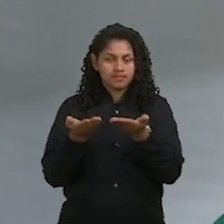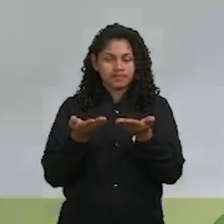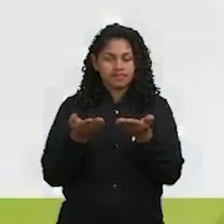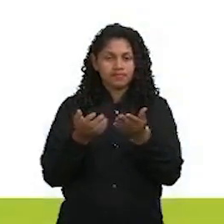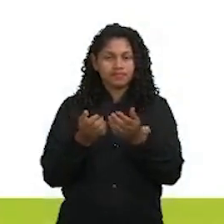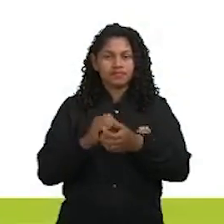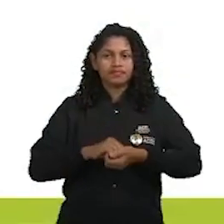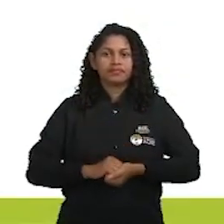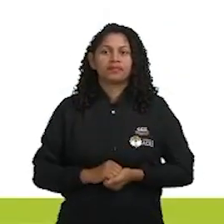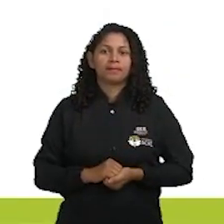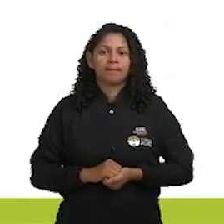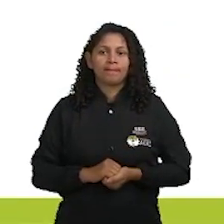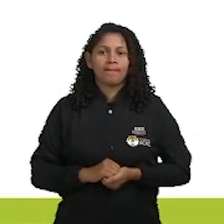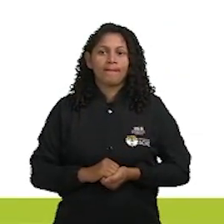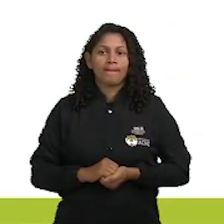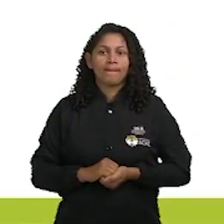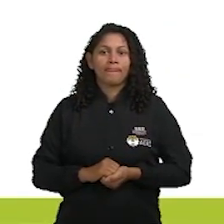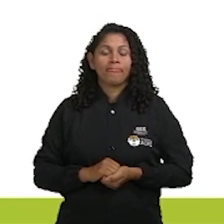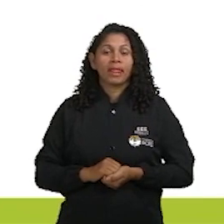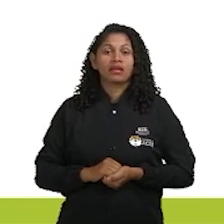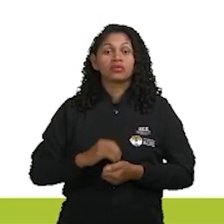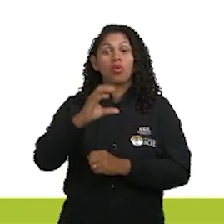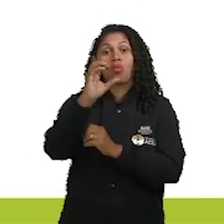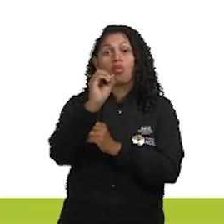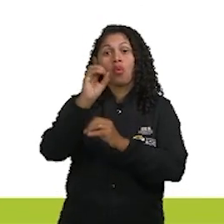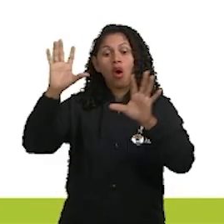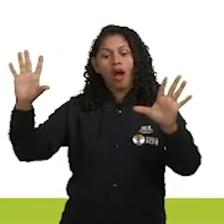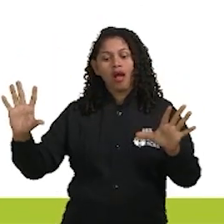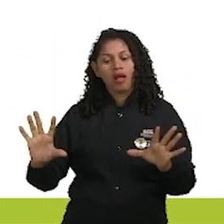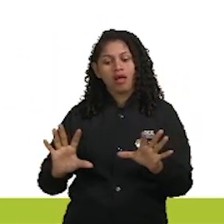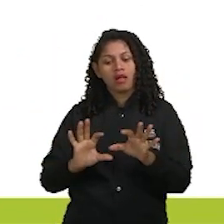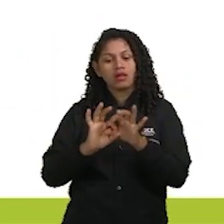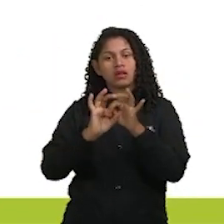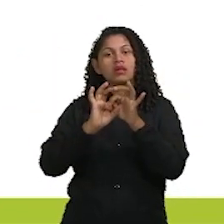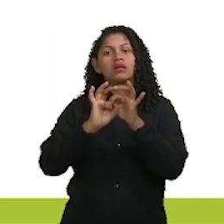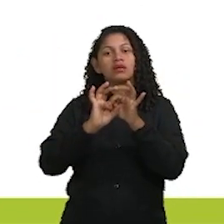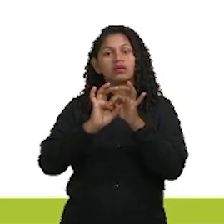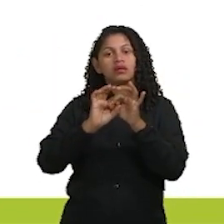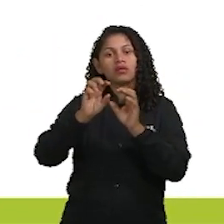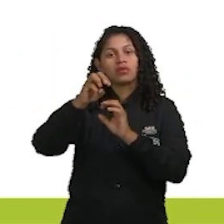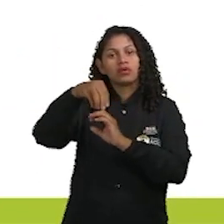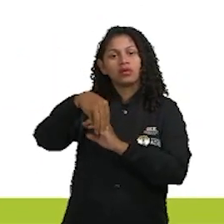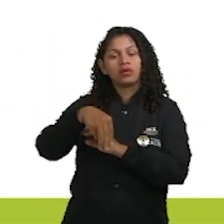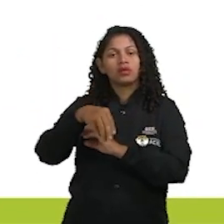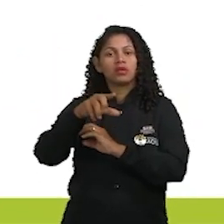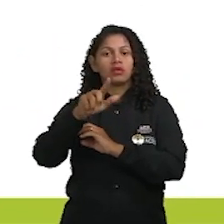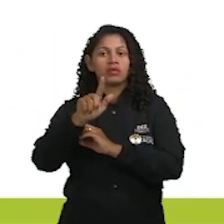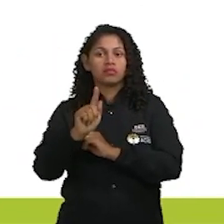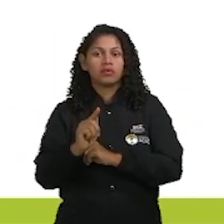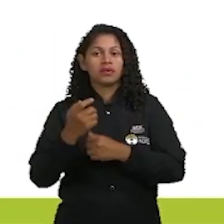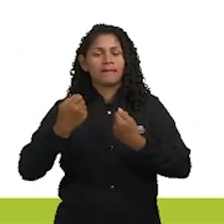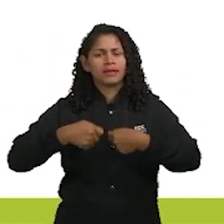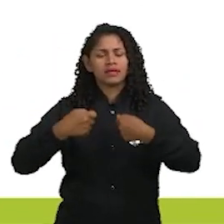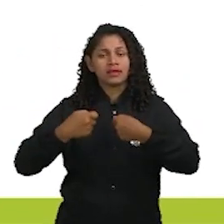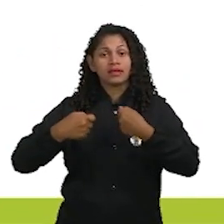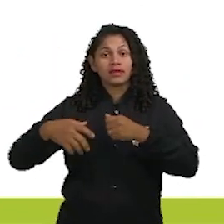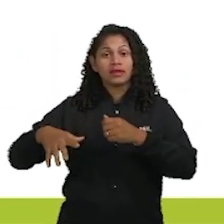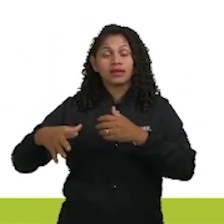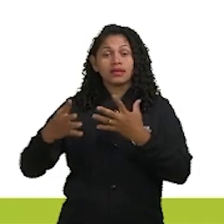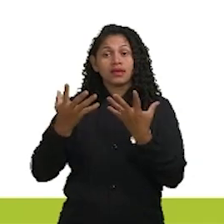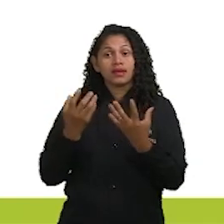o oxigênio, nessa ligação com o magnésio, ele precisa receber 2 elétrons, e o